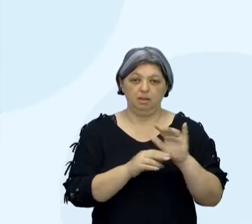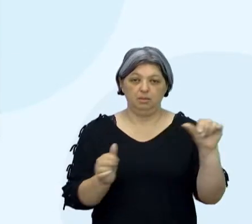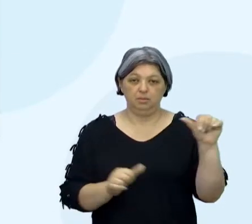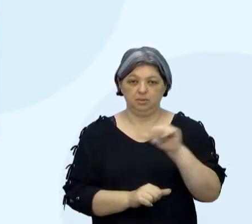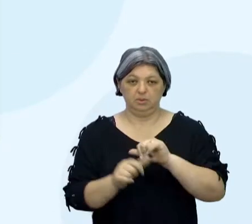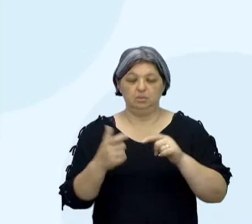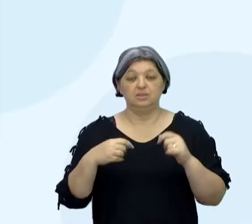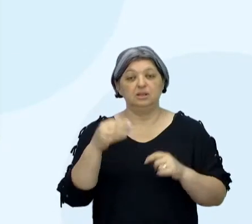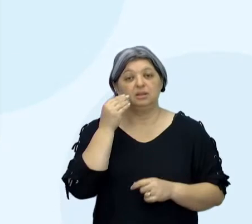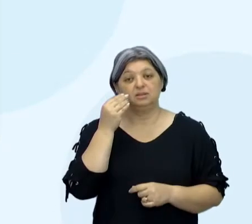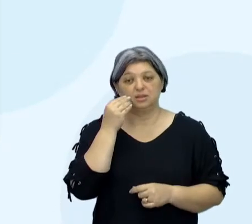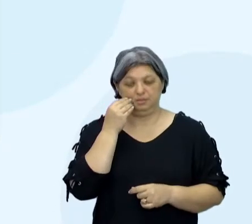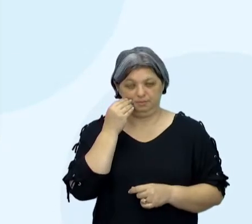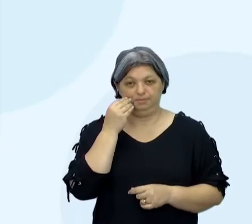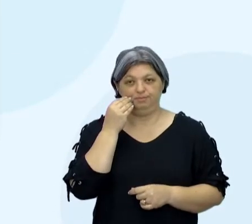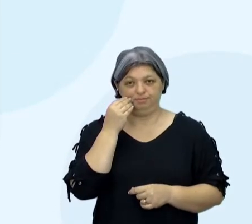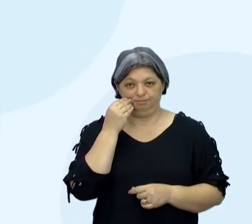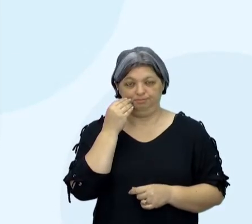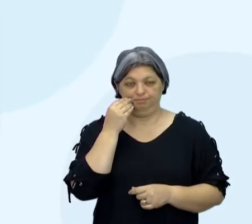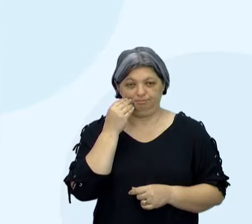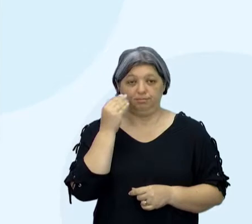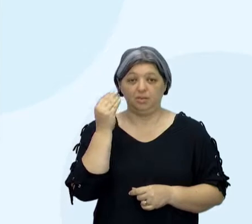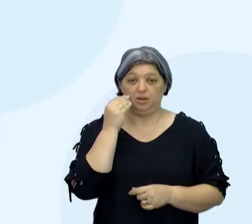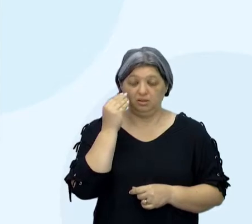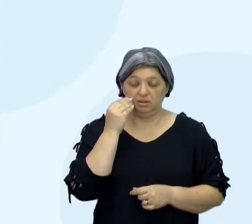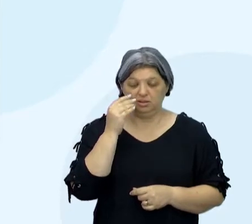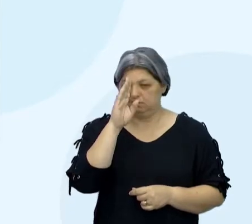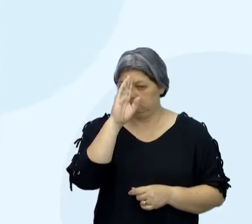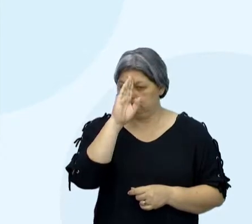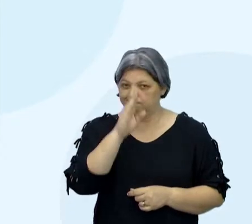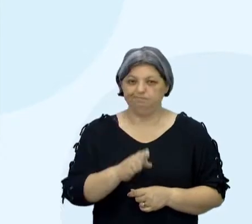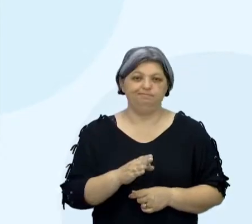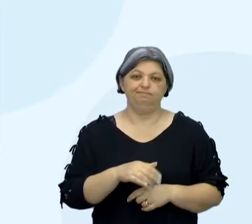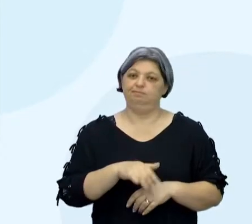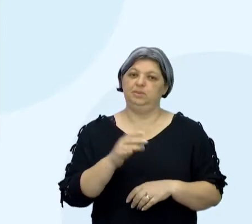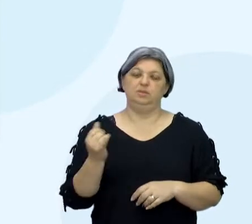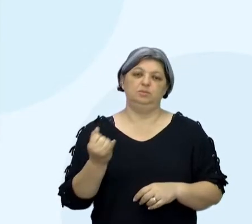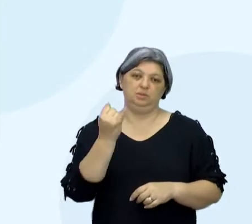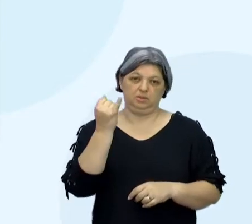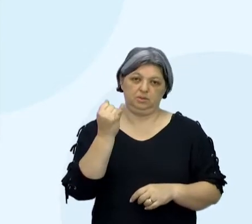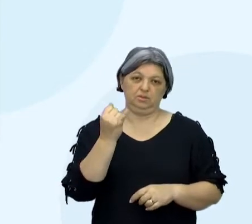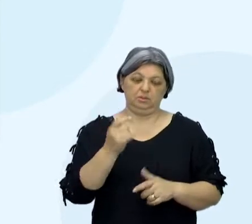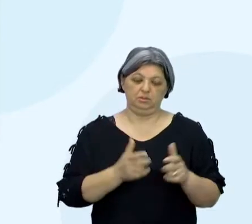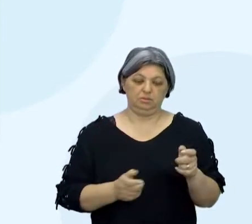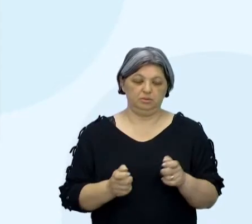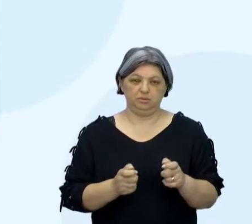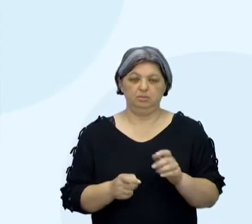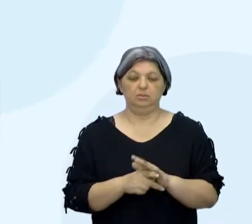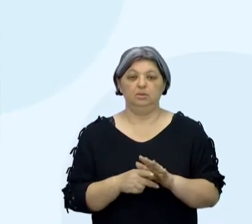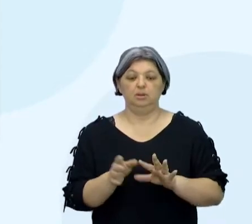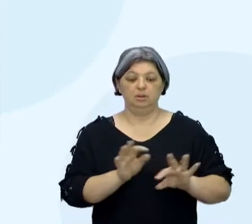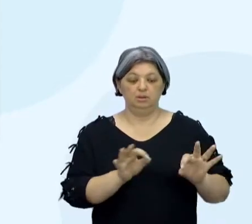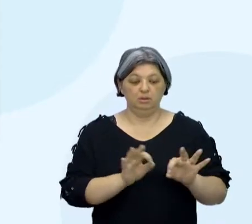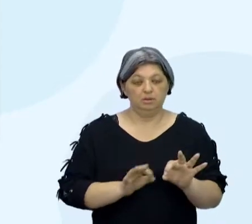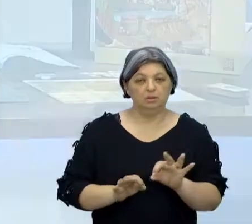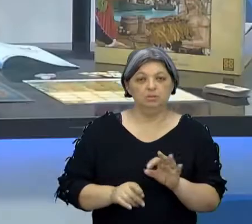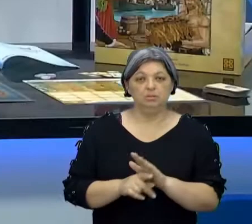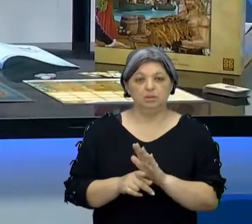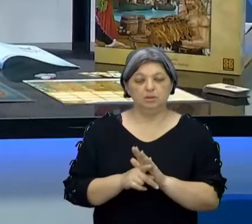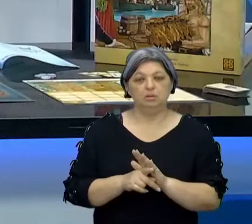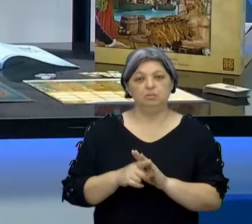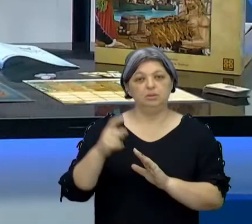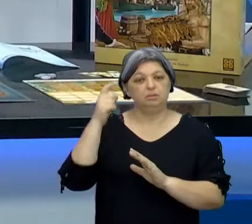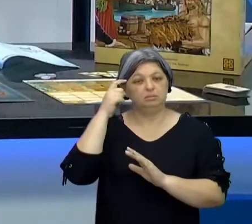tem que testar. Gente, o teste é a parte fundamental do jogo, porque na hora que você monta o jogo dentro da